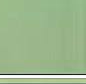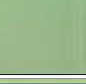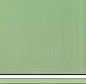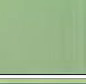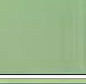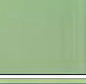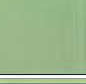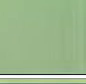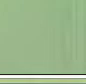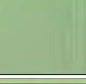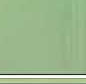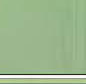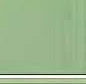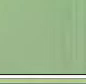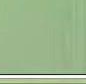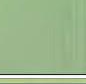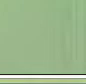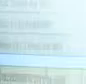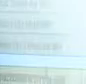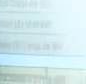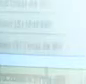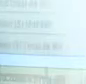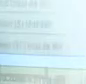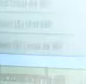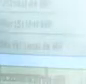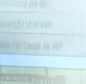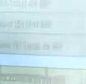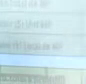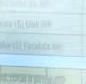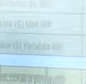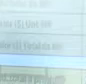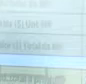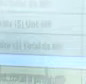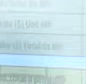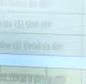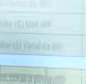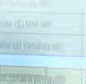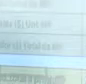3.201 unidades de matéria-prima alfa.